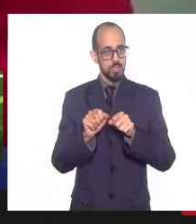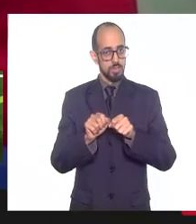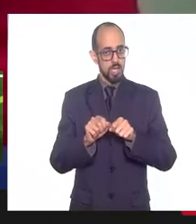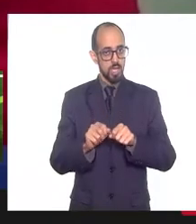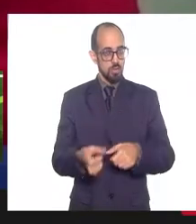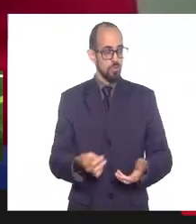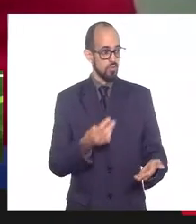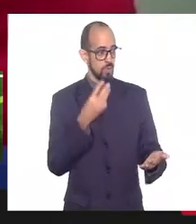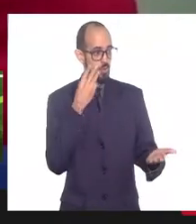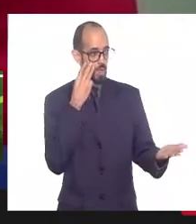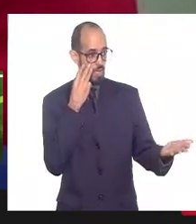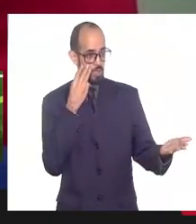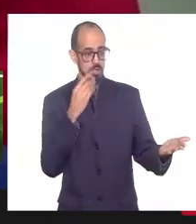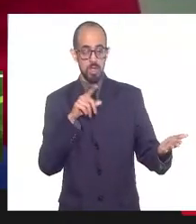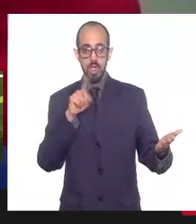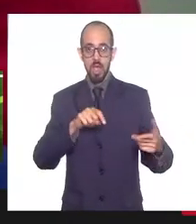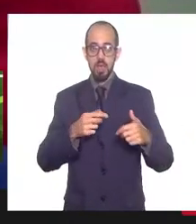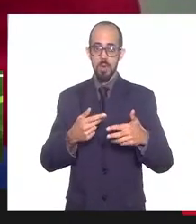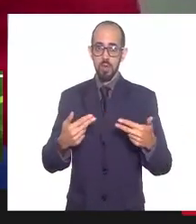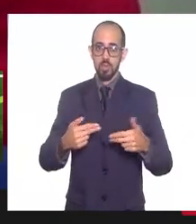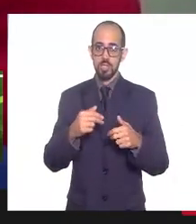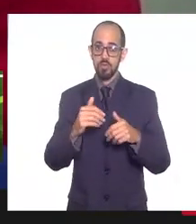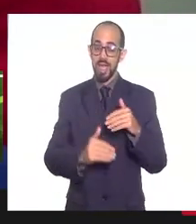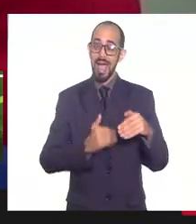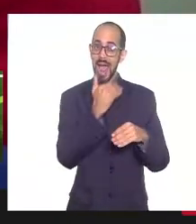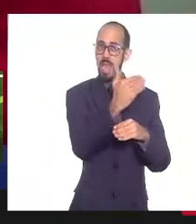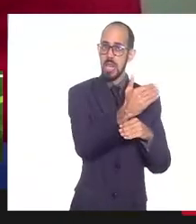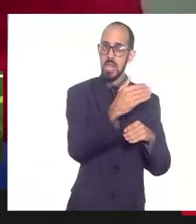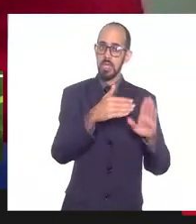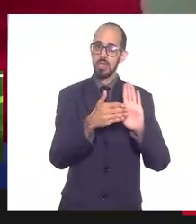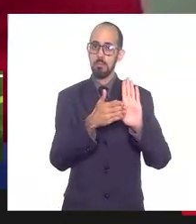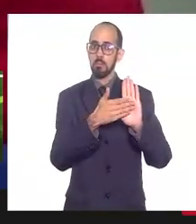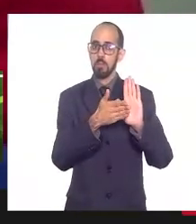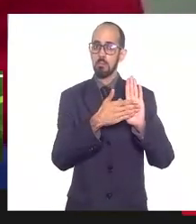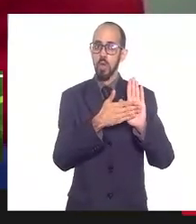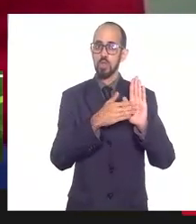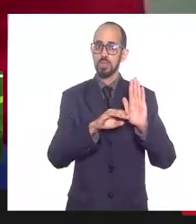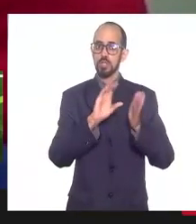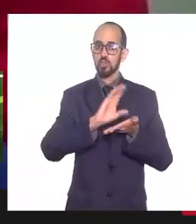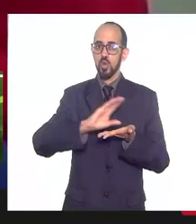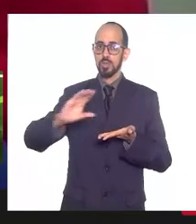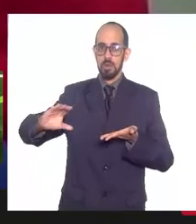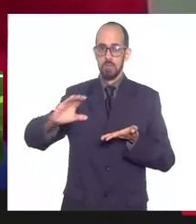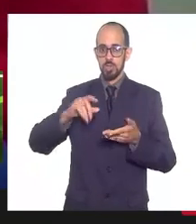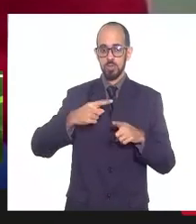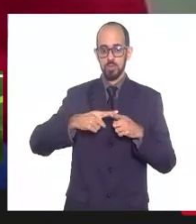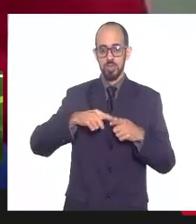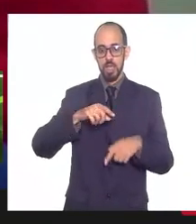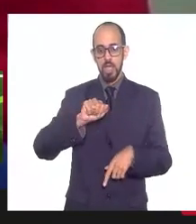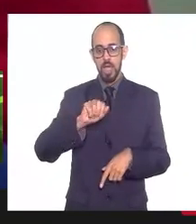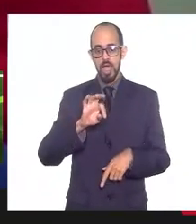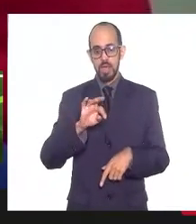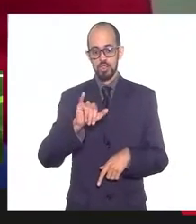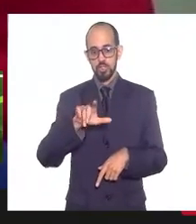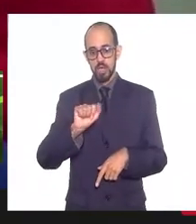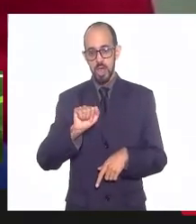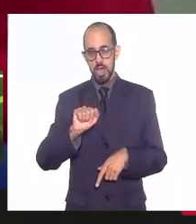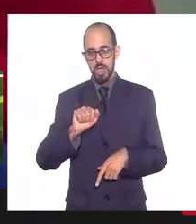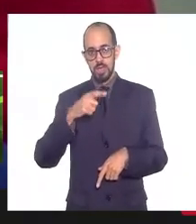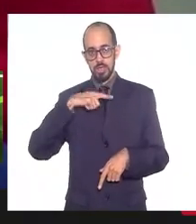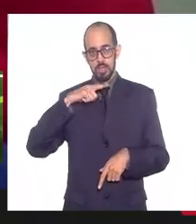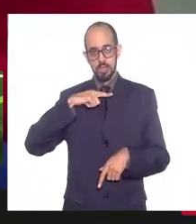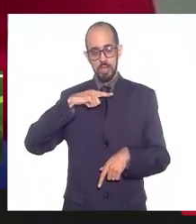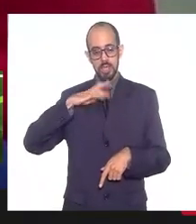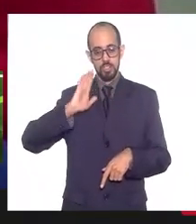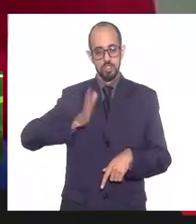que vai além da previsão orçamentária. Porque eu tenho certeza que o deputado Átila Nunes, que tem desde